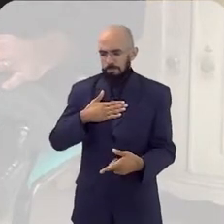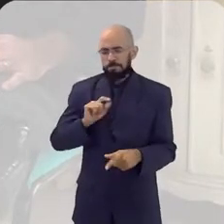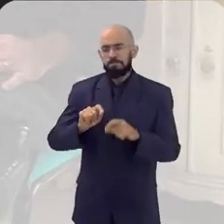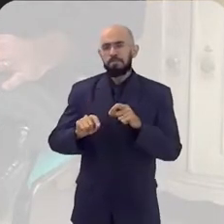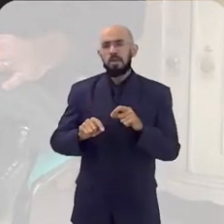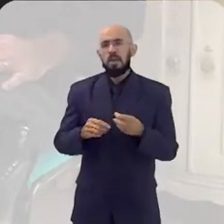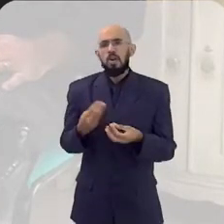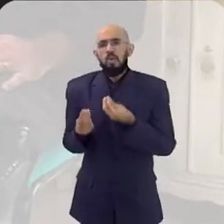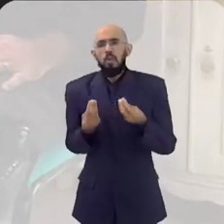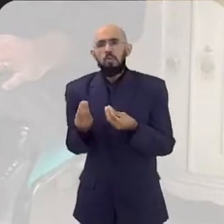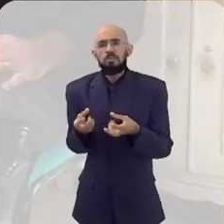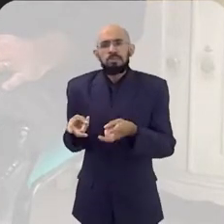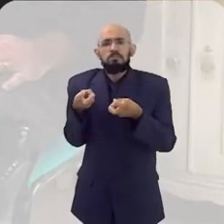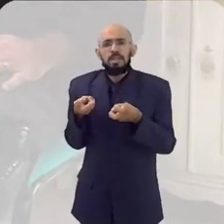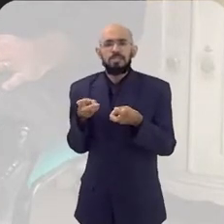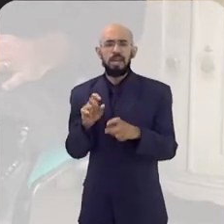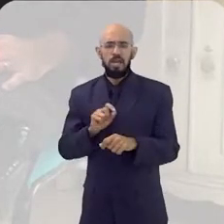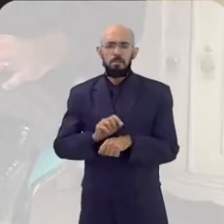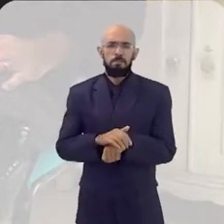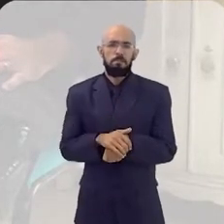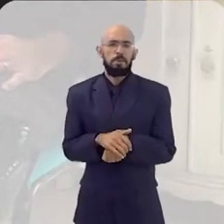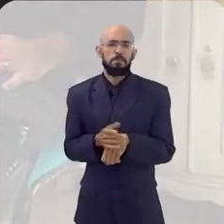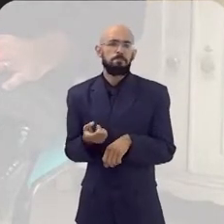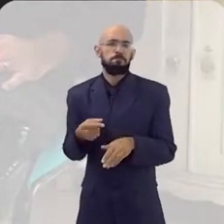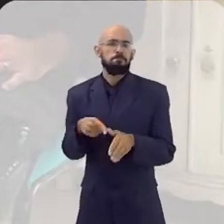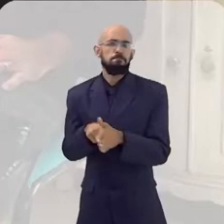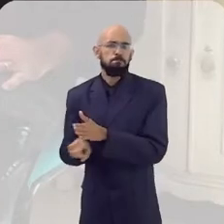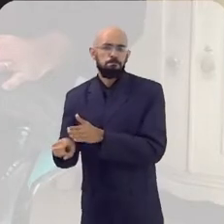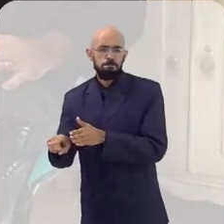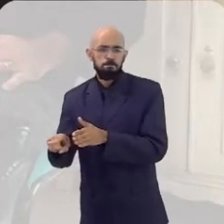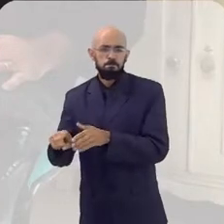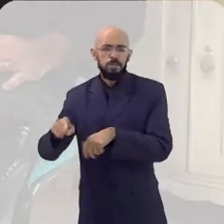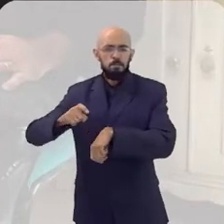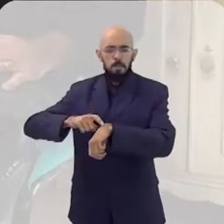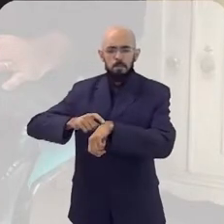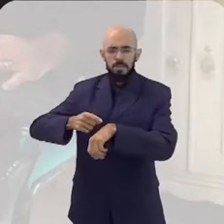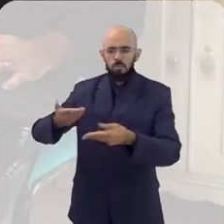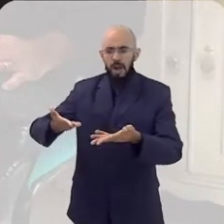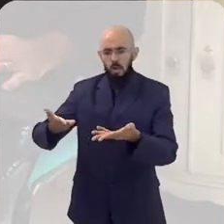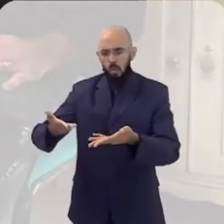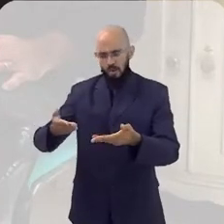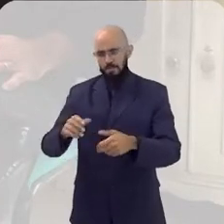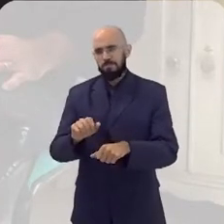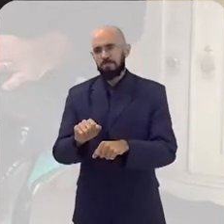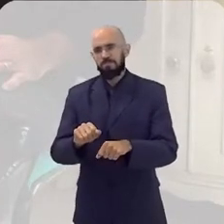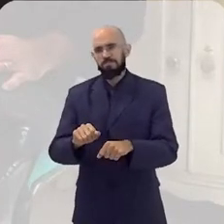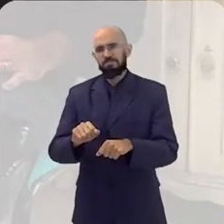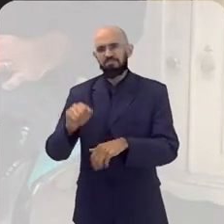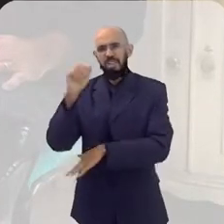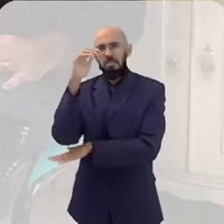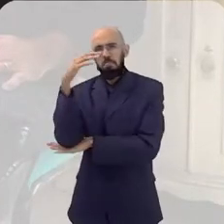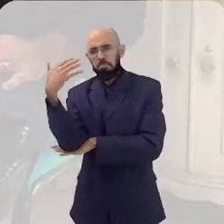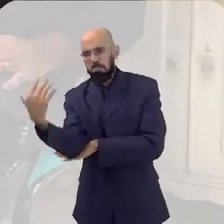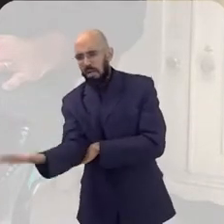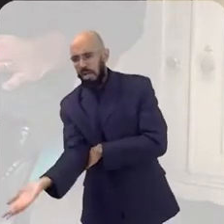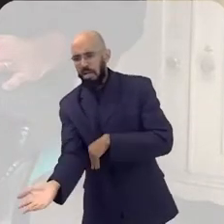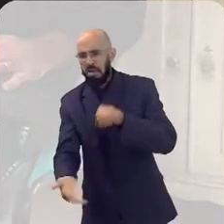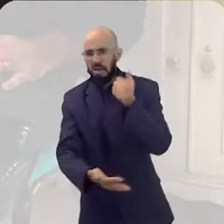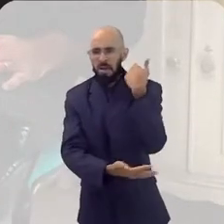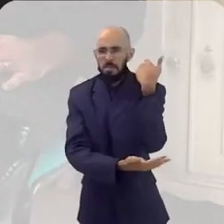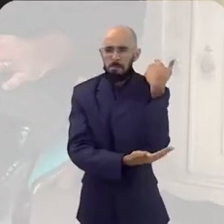coisa, Og, como é que vocês estão vendo o que está acontecendo nesse momento?